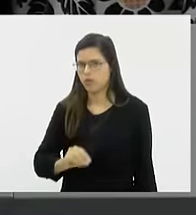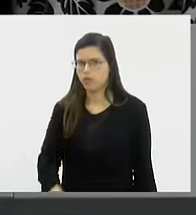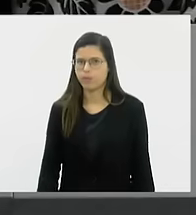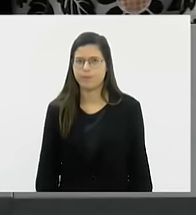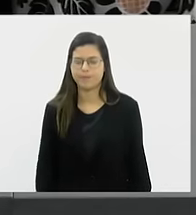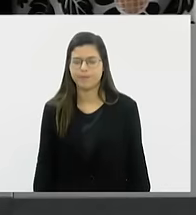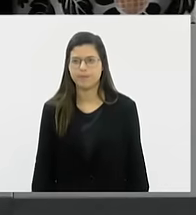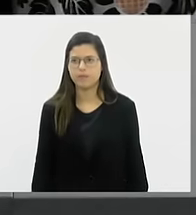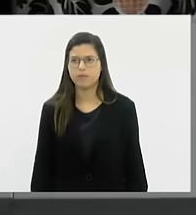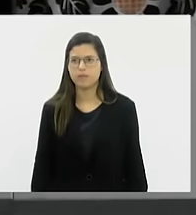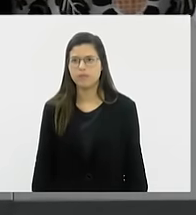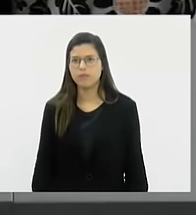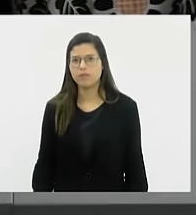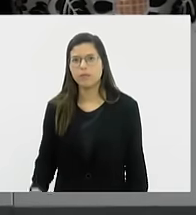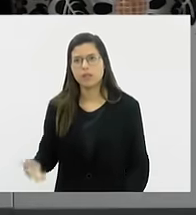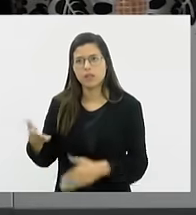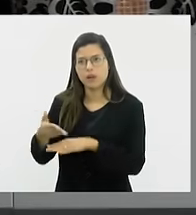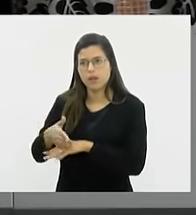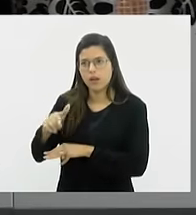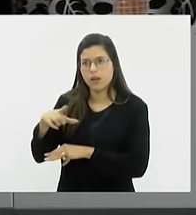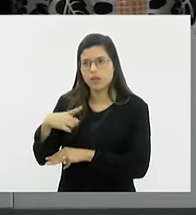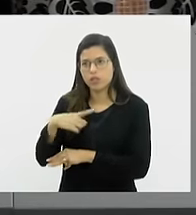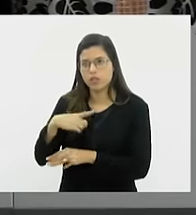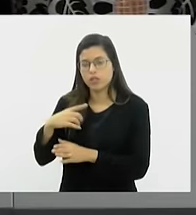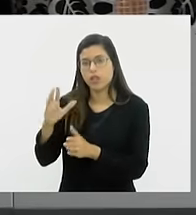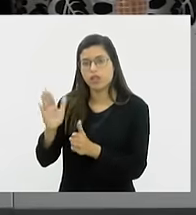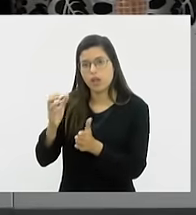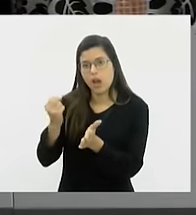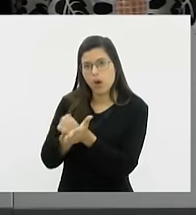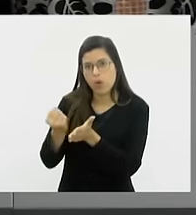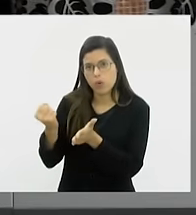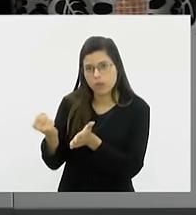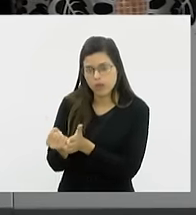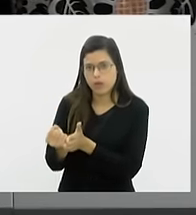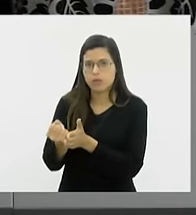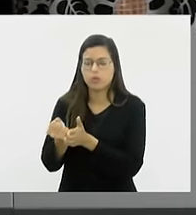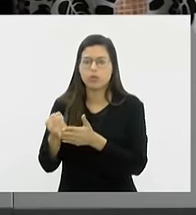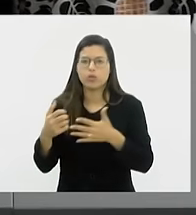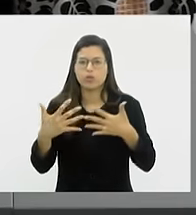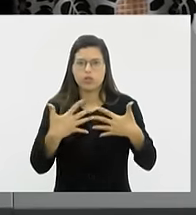chegando lá, já havia esse contrato de pátio reboque.